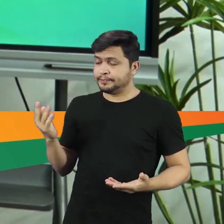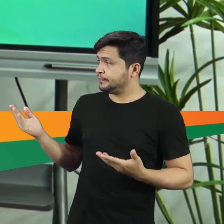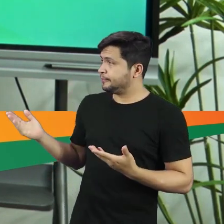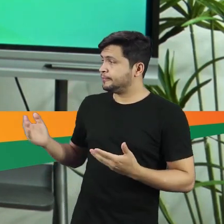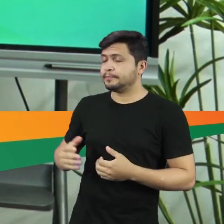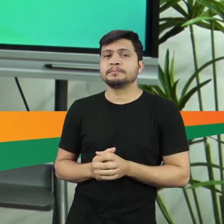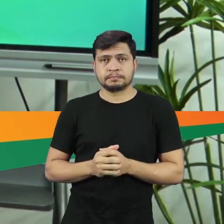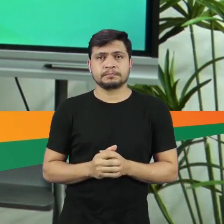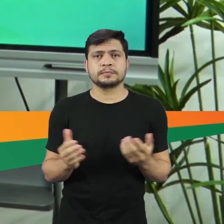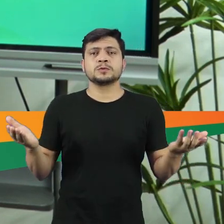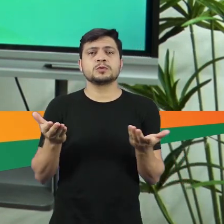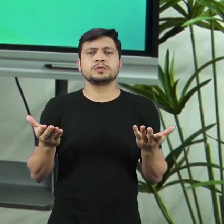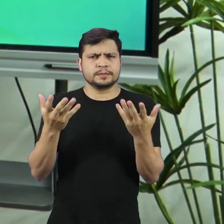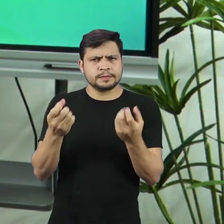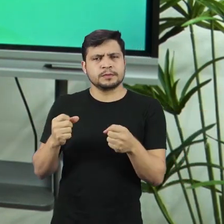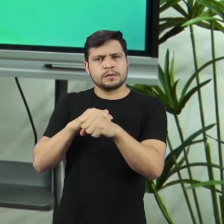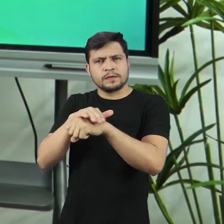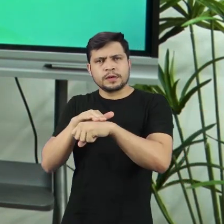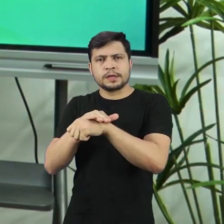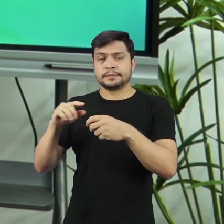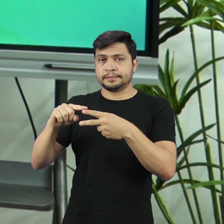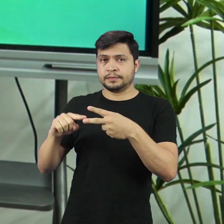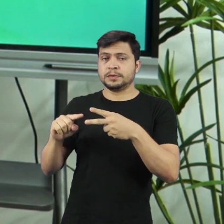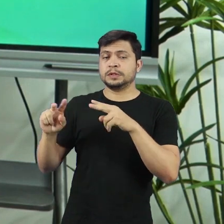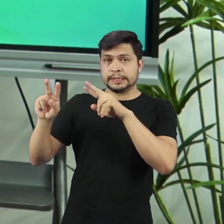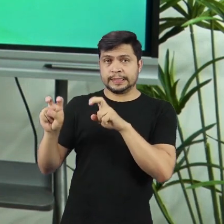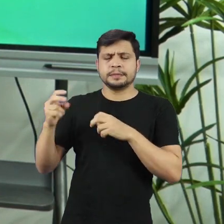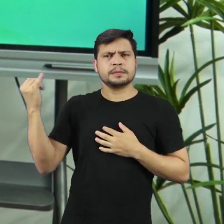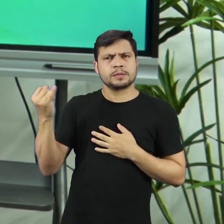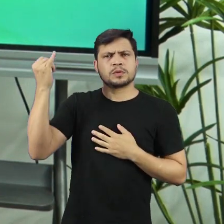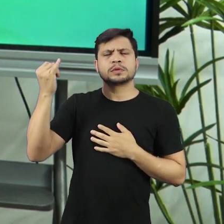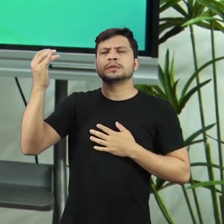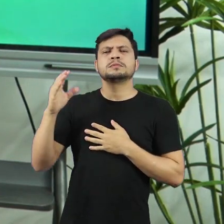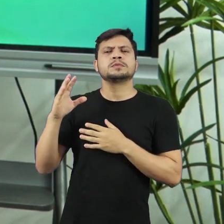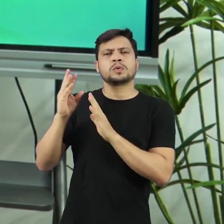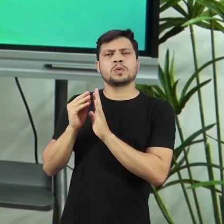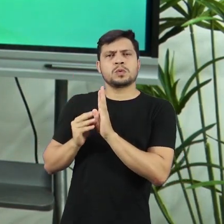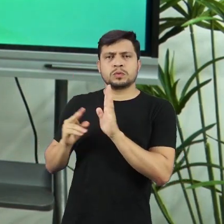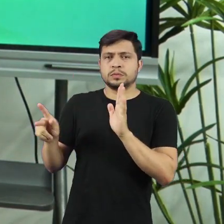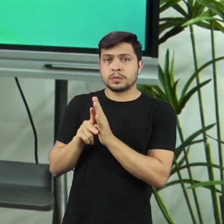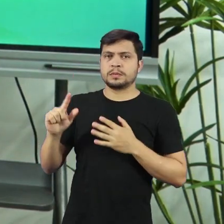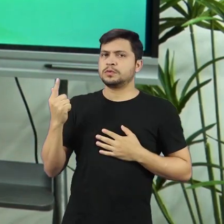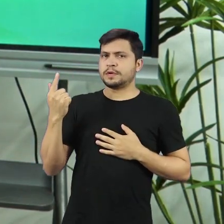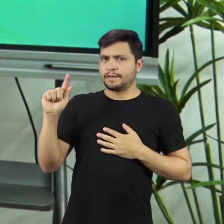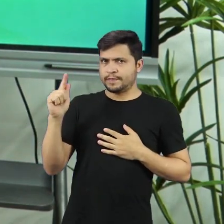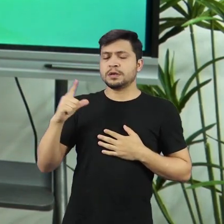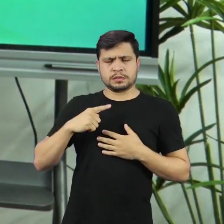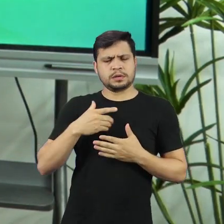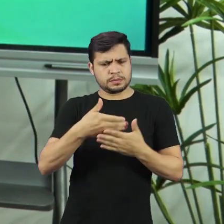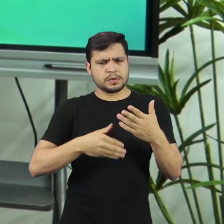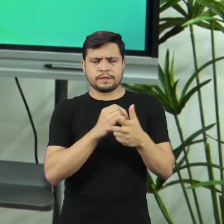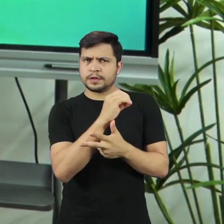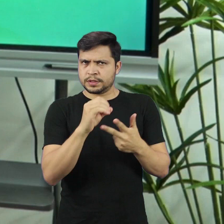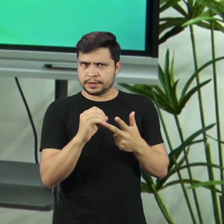vamos conversar sobre dois temas muito importantes no conteúdo de historiografia e daquilo que cai e cobra na prova do Enem. A gente vai estudar hoje um pouco